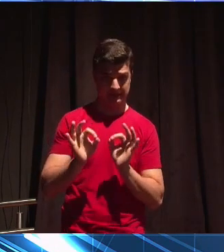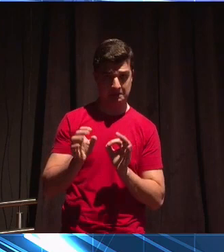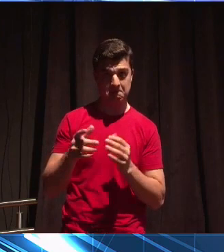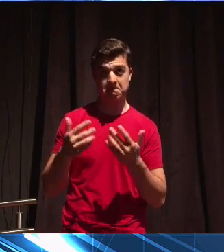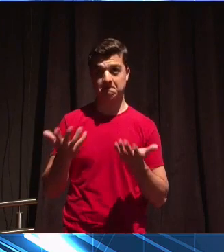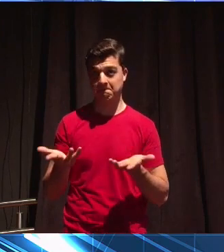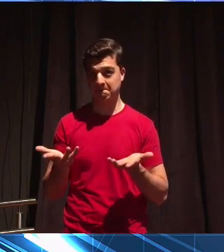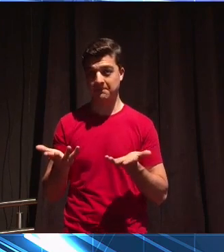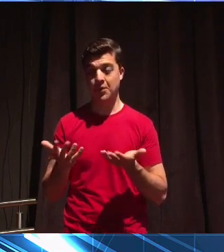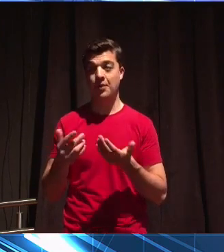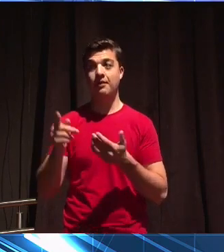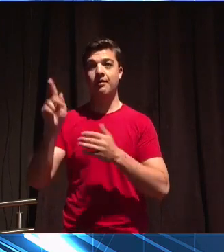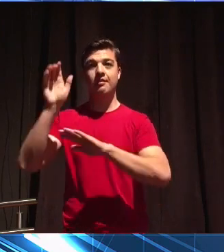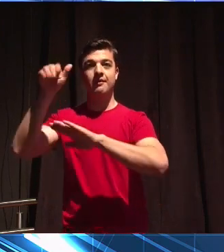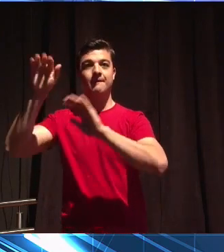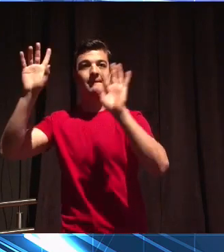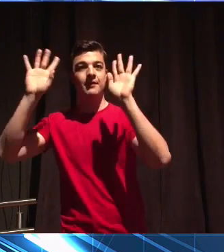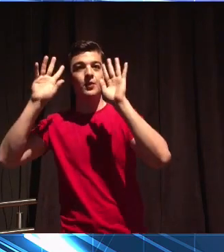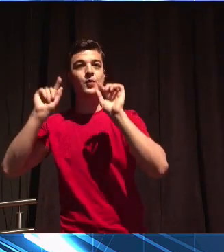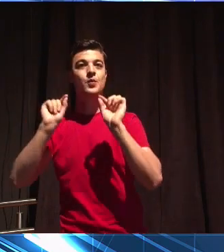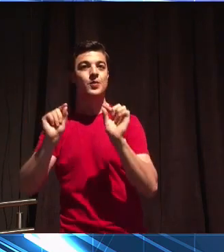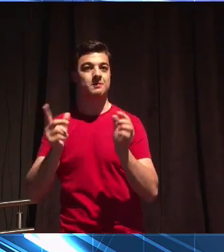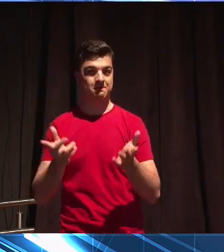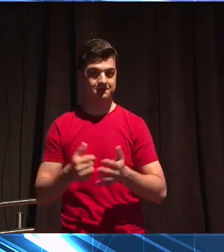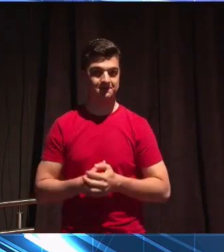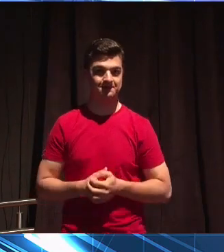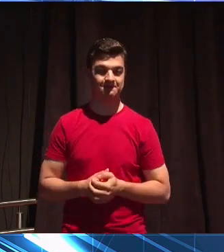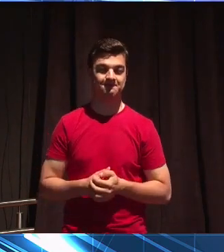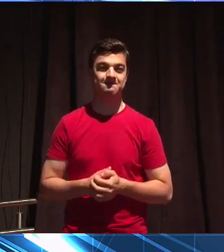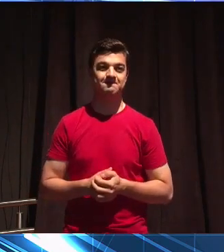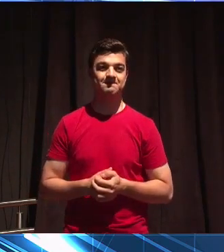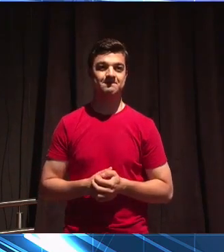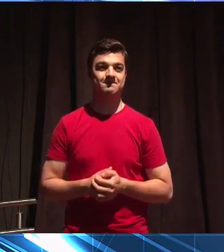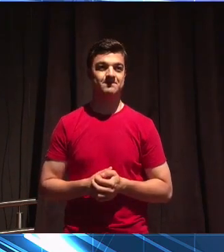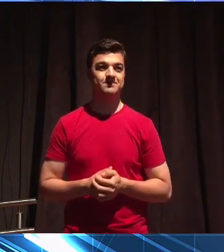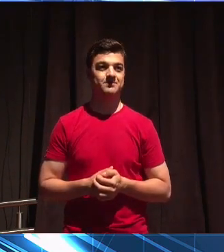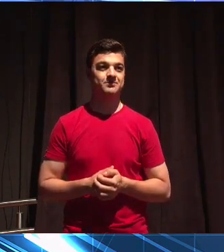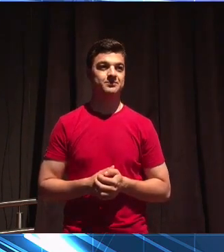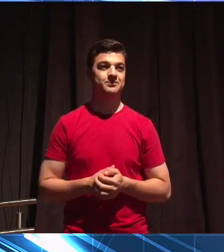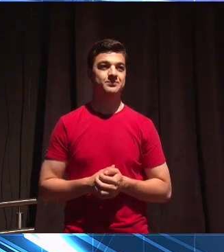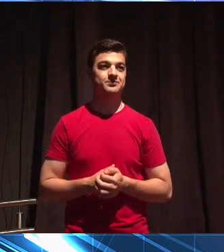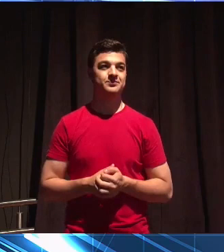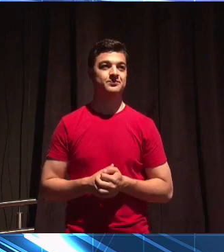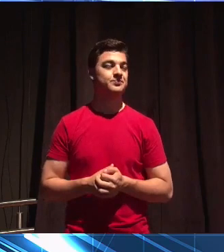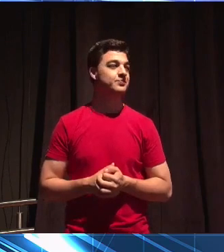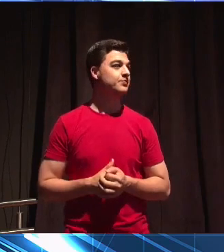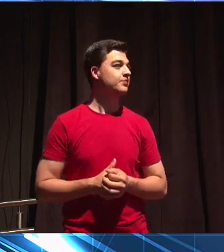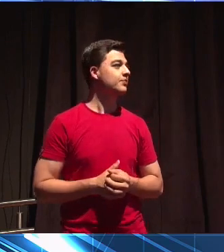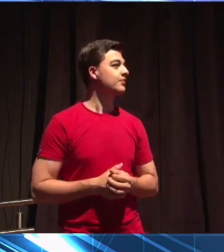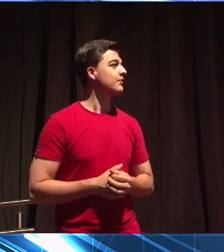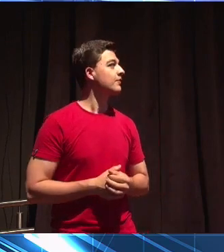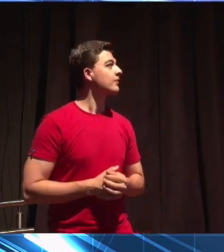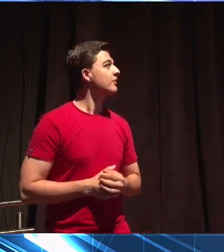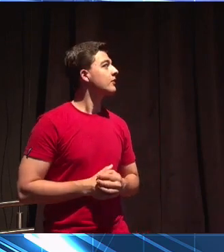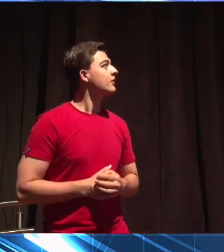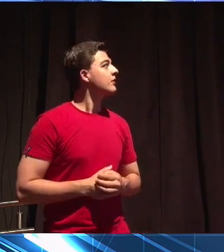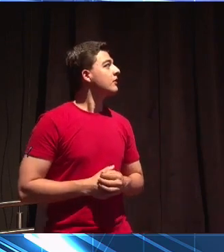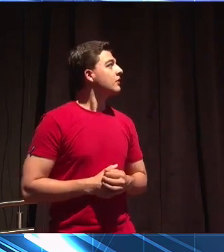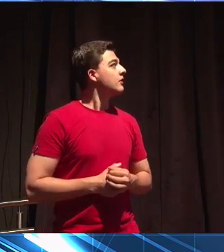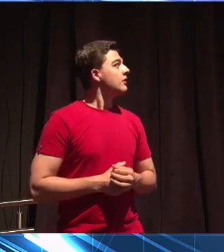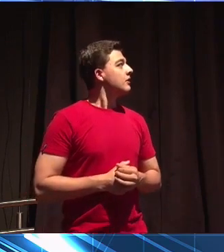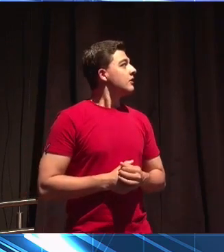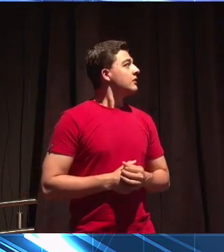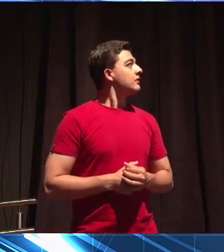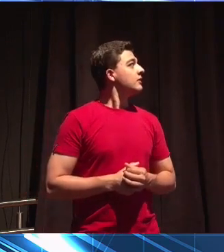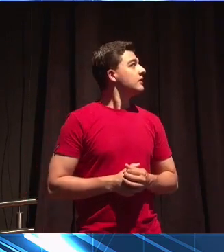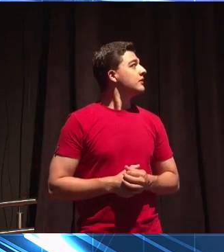E daí, o que foi feito até aqui, quando a gente pensa nessa questão? A gente tem a questão de neurodireitos no